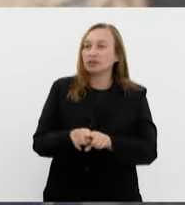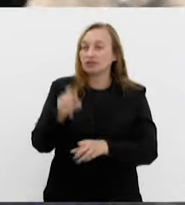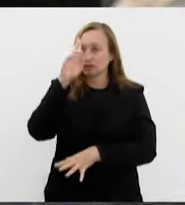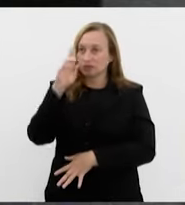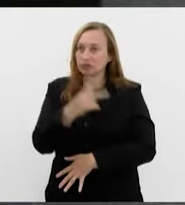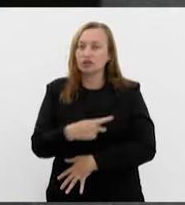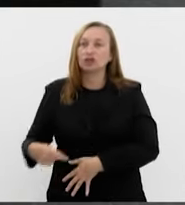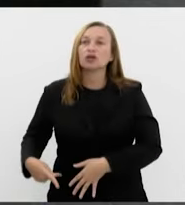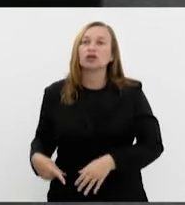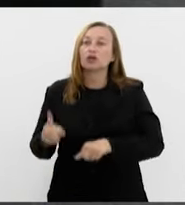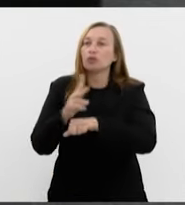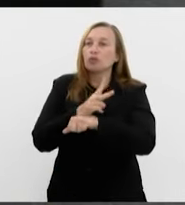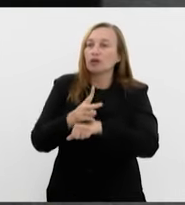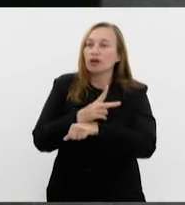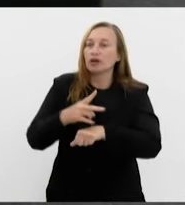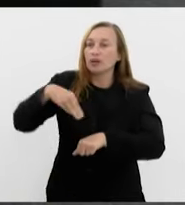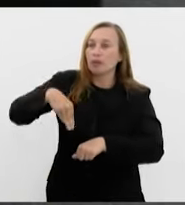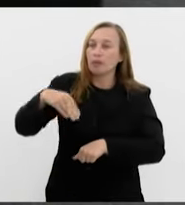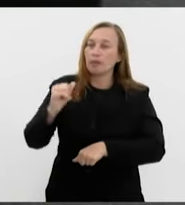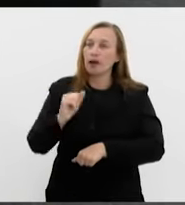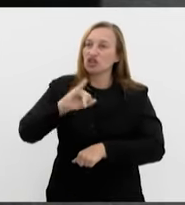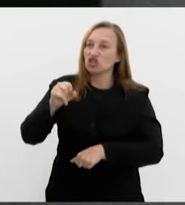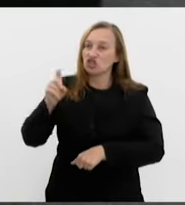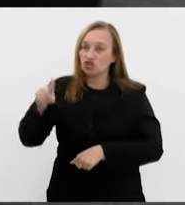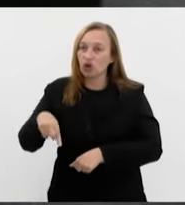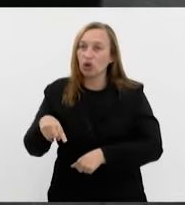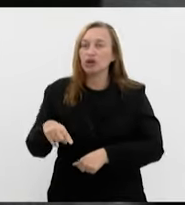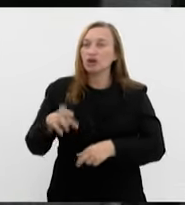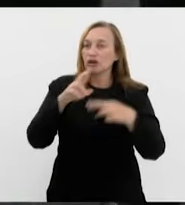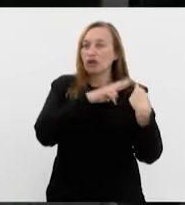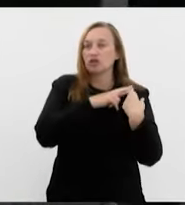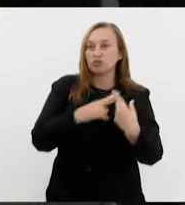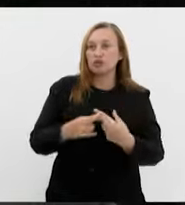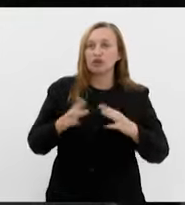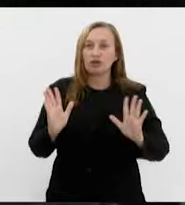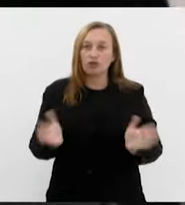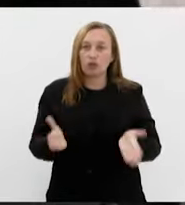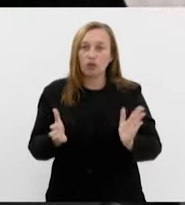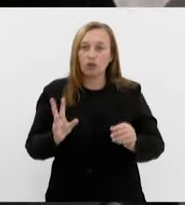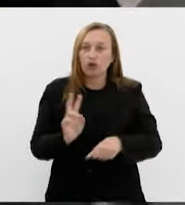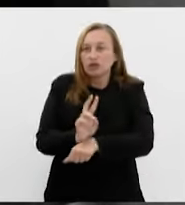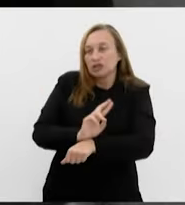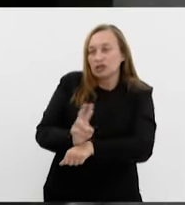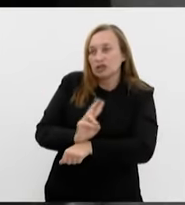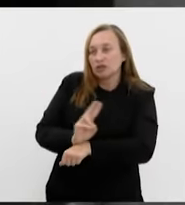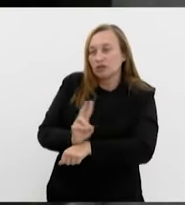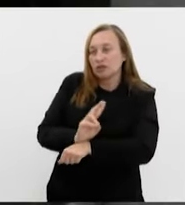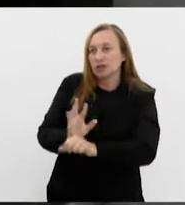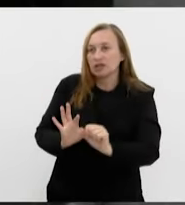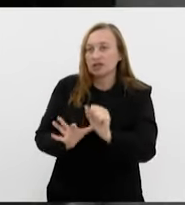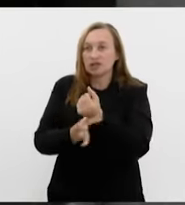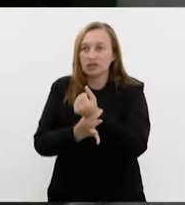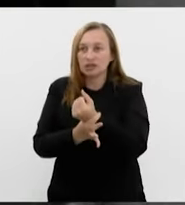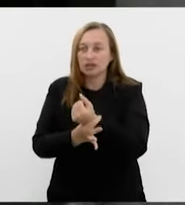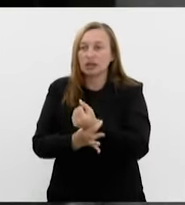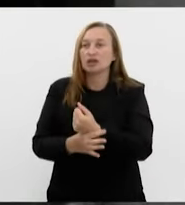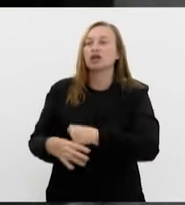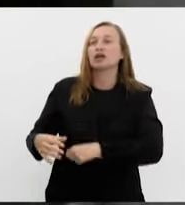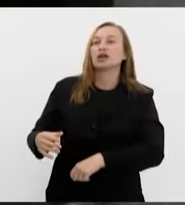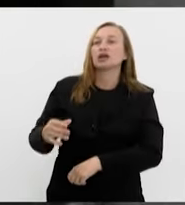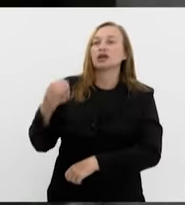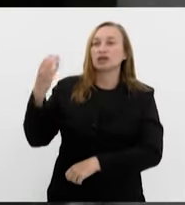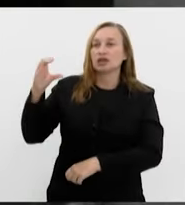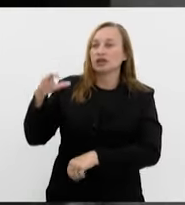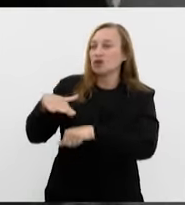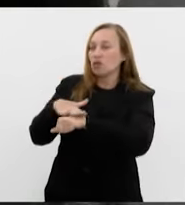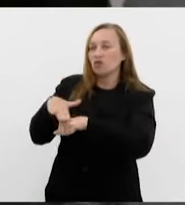presidente, eu procurei o Major Clímaco, que é o responsável hoje pelo Segurança presente em Niterói. E na conversa com o